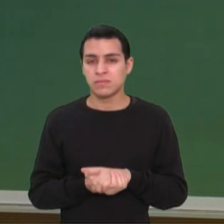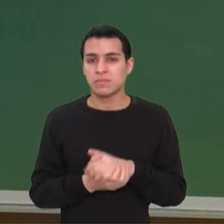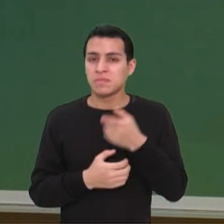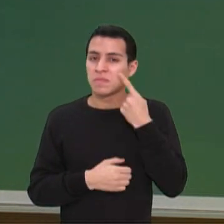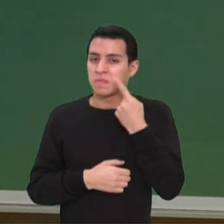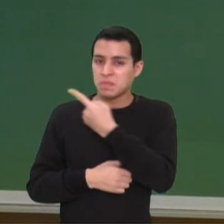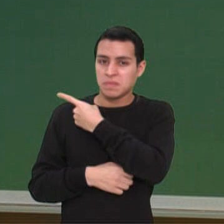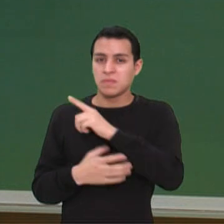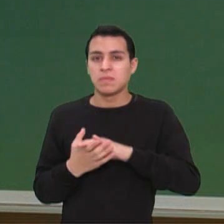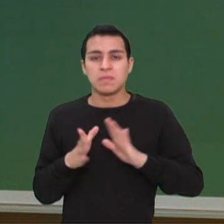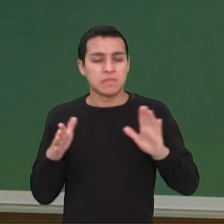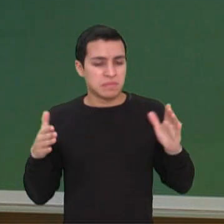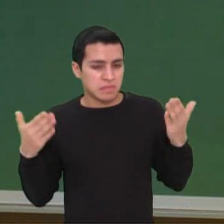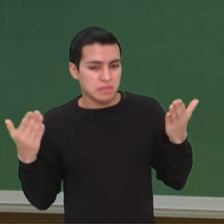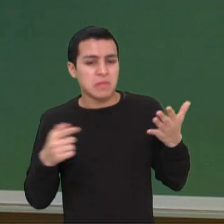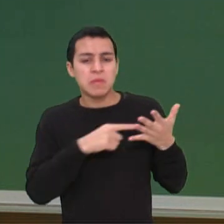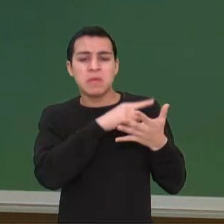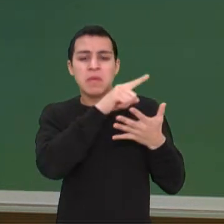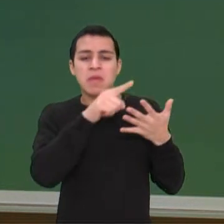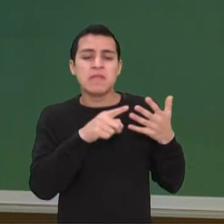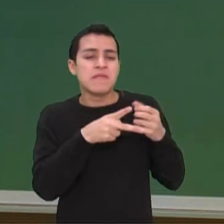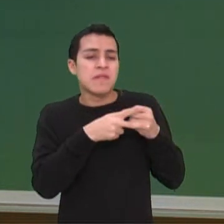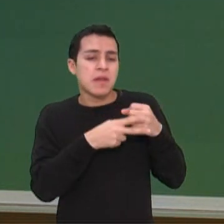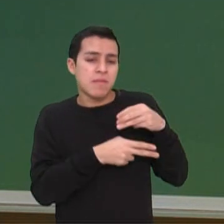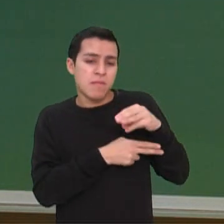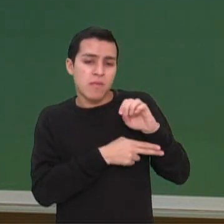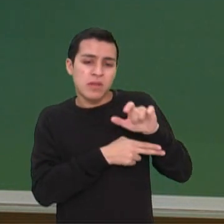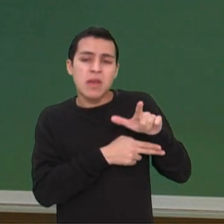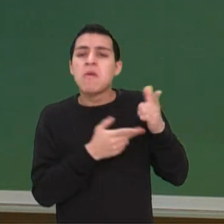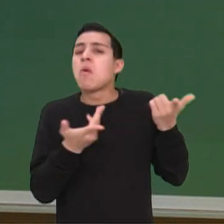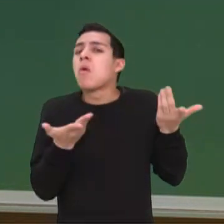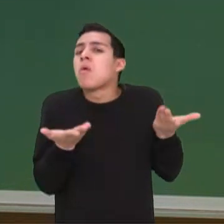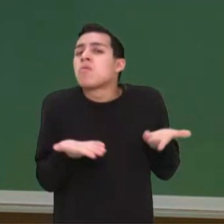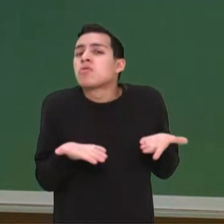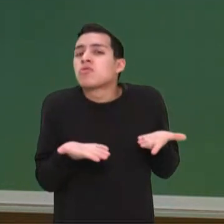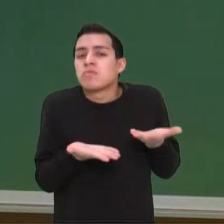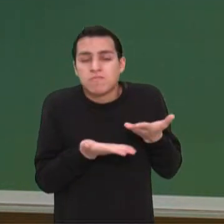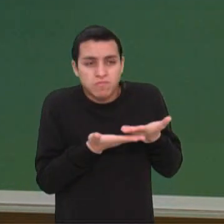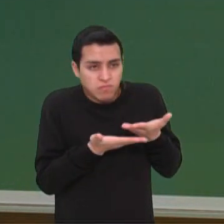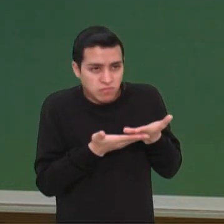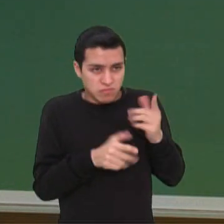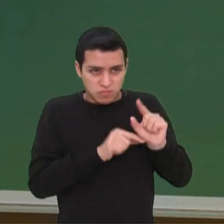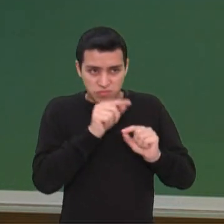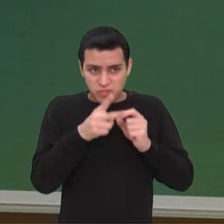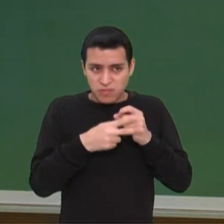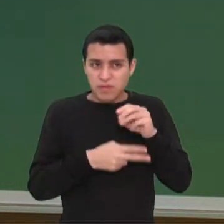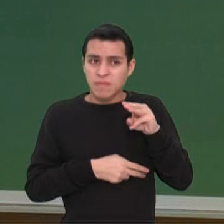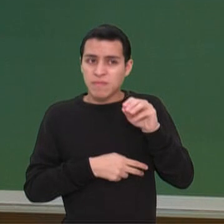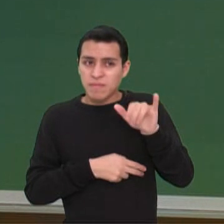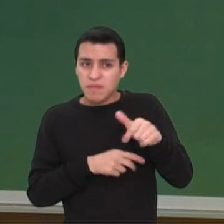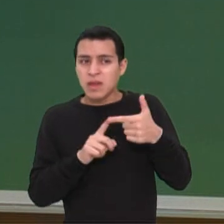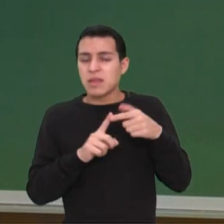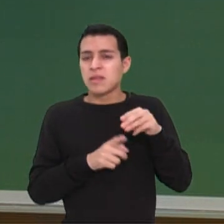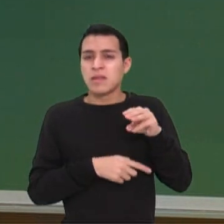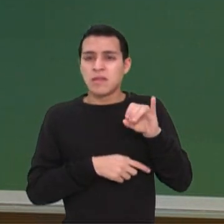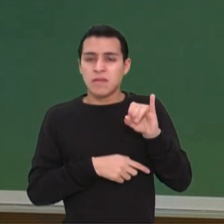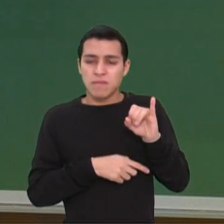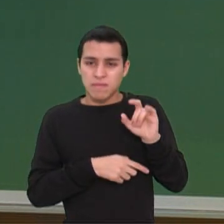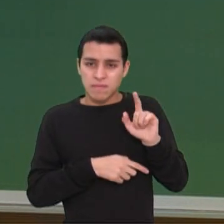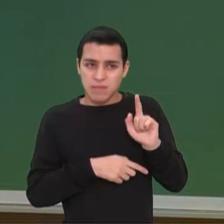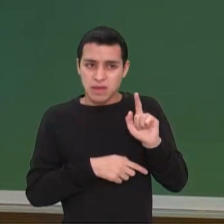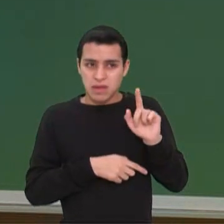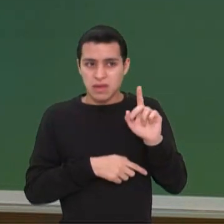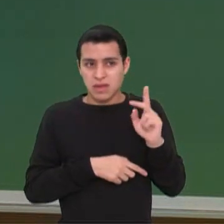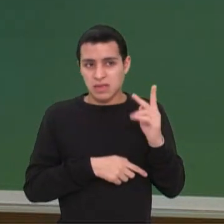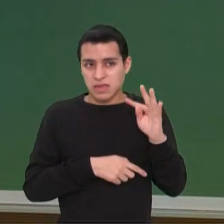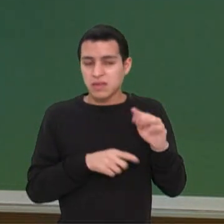Aqui. Então, quais são os verbos modais que nós estamos trabalhando no dia de hoje? Estamos trabalhando com may, com might e com